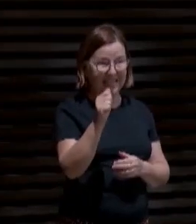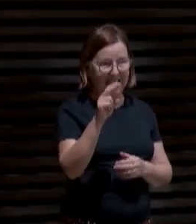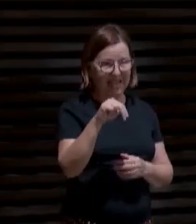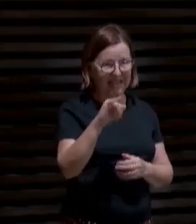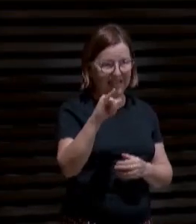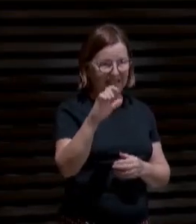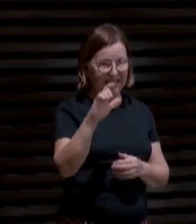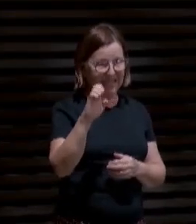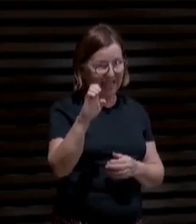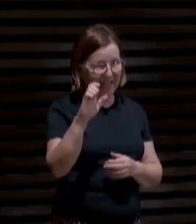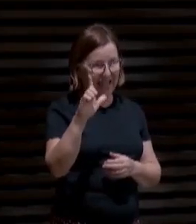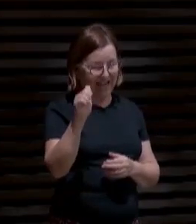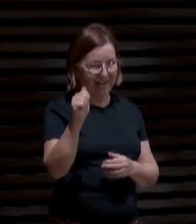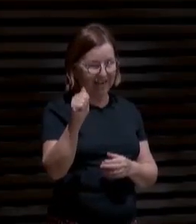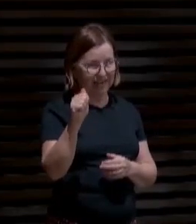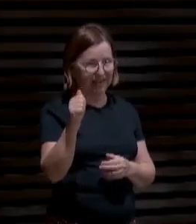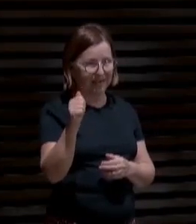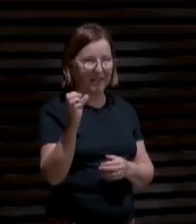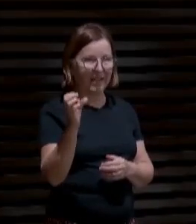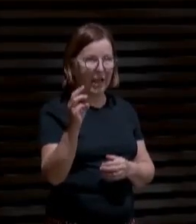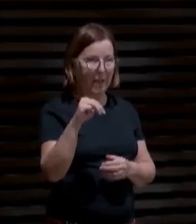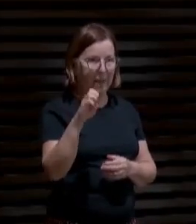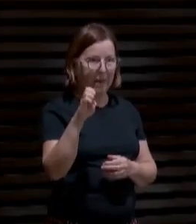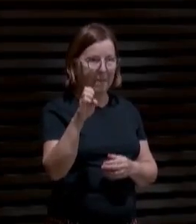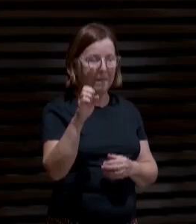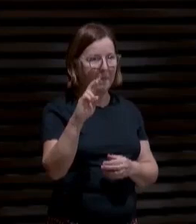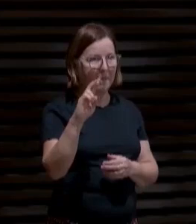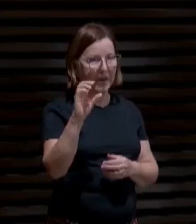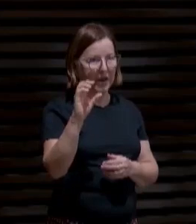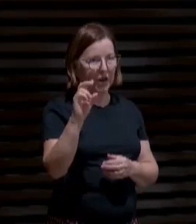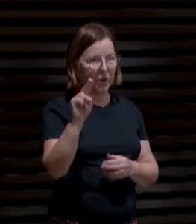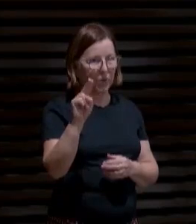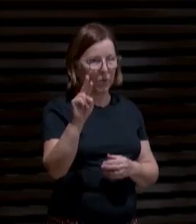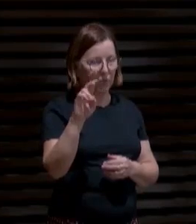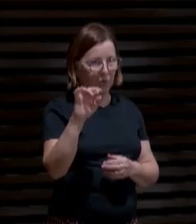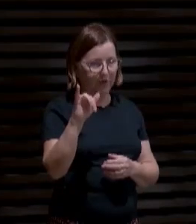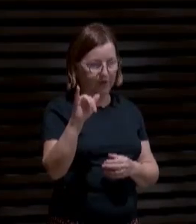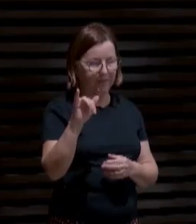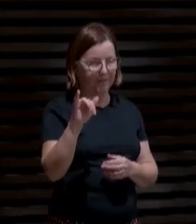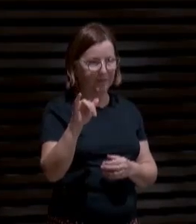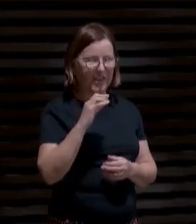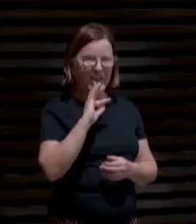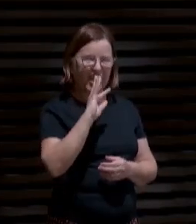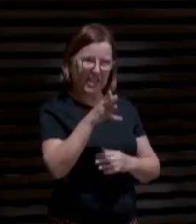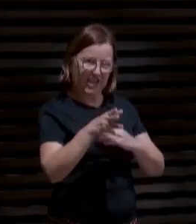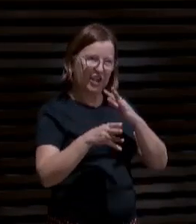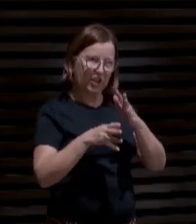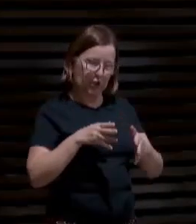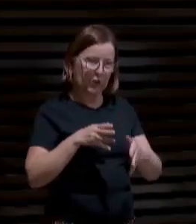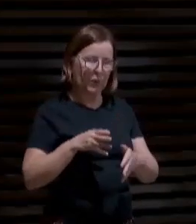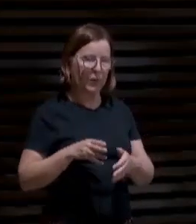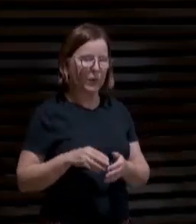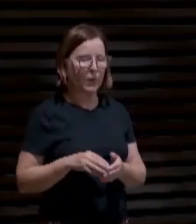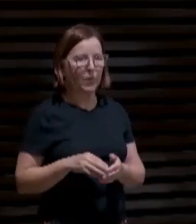censura aos políticos que adotam esta prática. Tudo porque a peça O Evangelho segundo Jesus, a Rainha